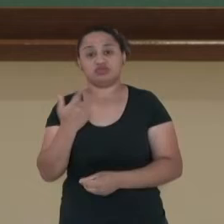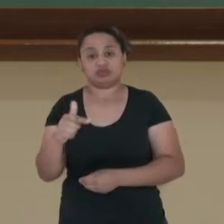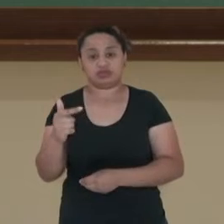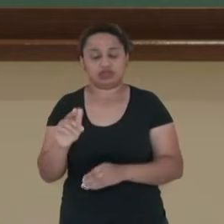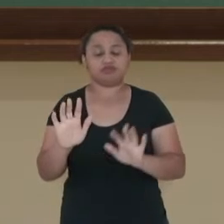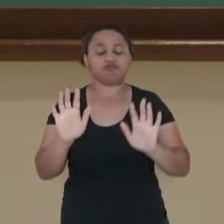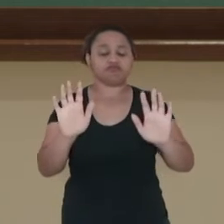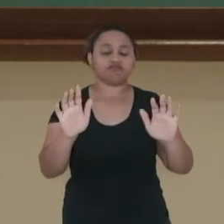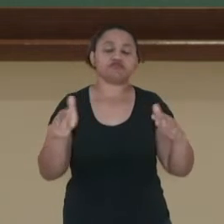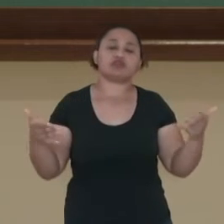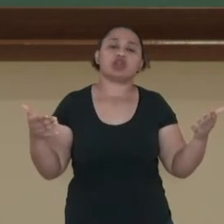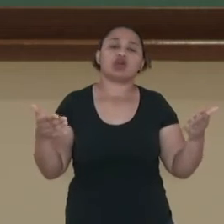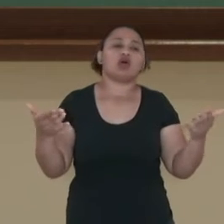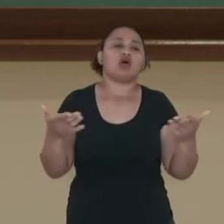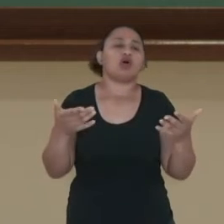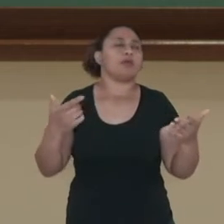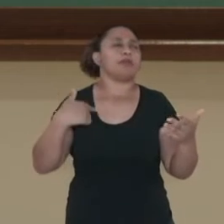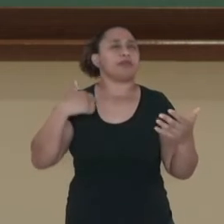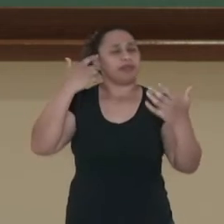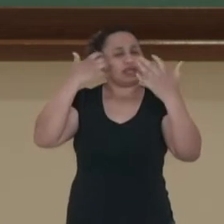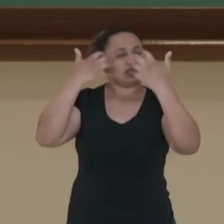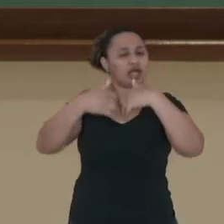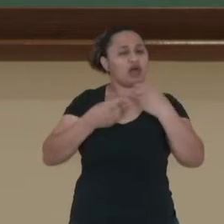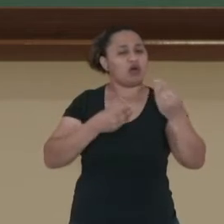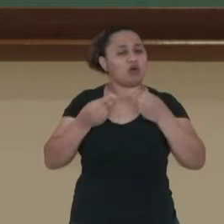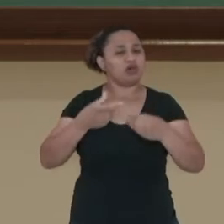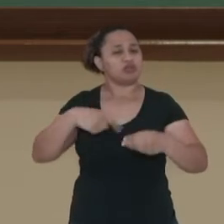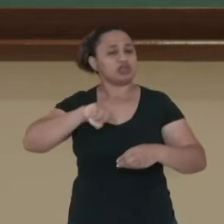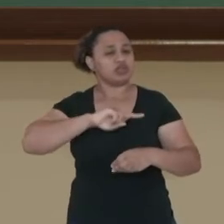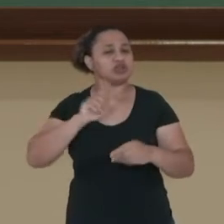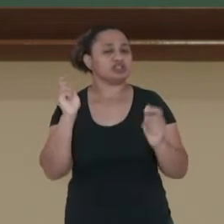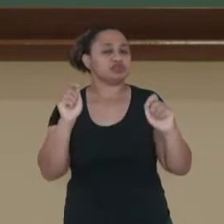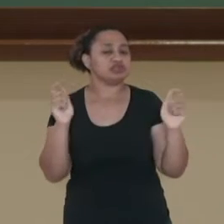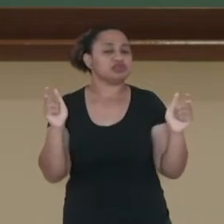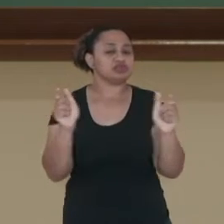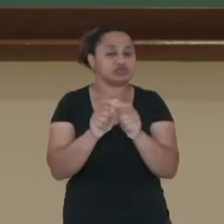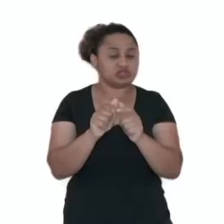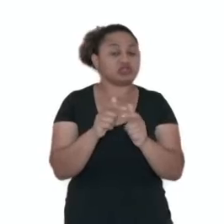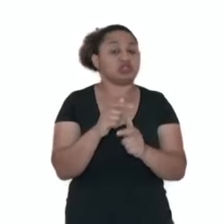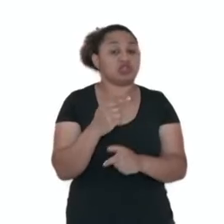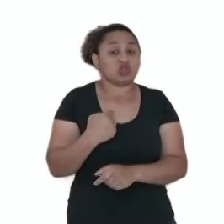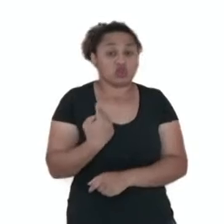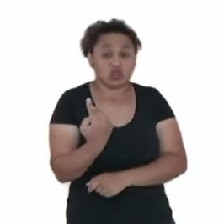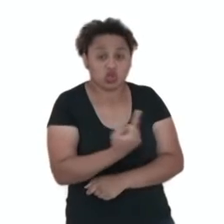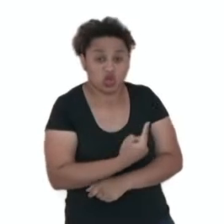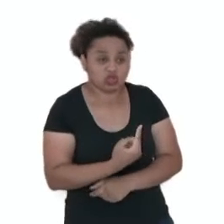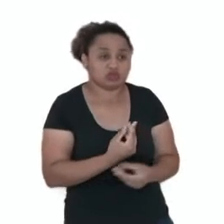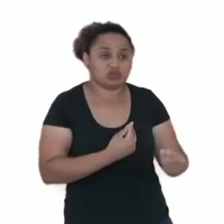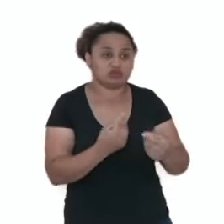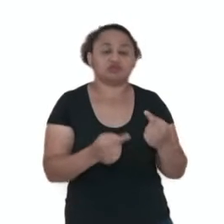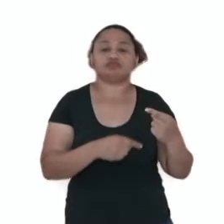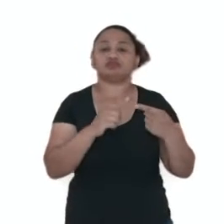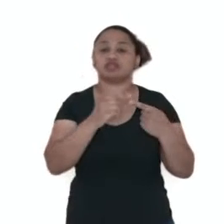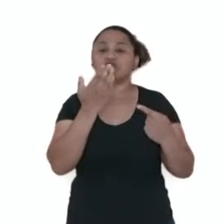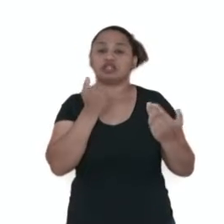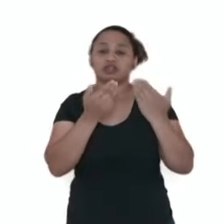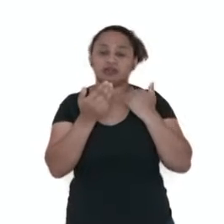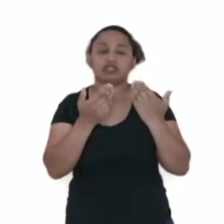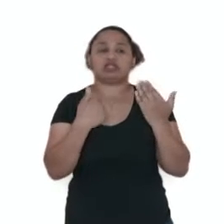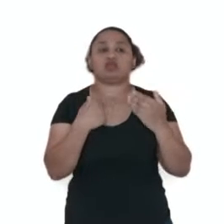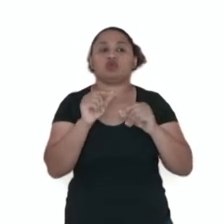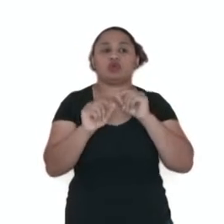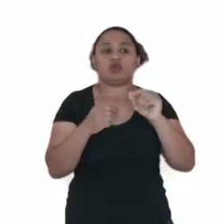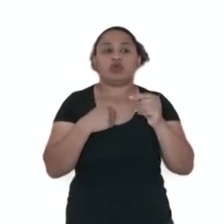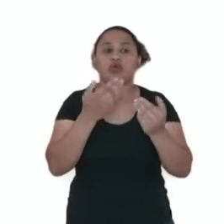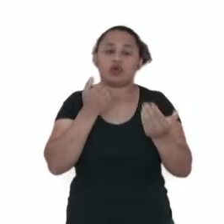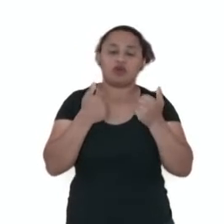pensando em nós, como reduzir a nossa pegada ecológica individual? Alimentação, consumo de carne vermelha,